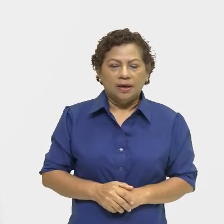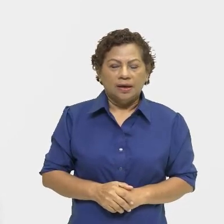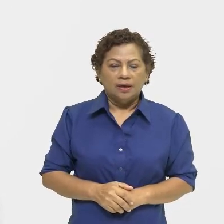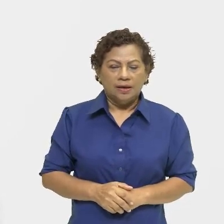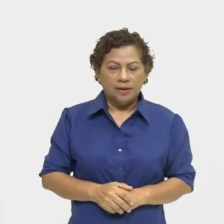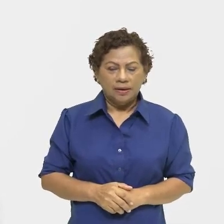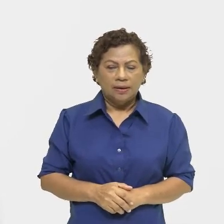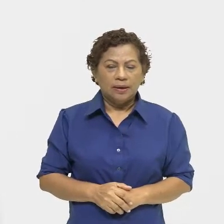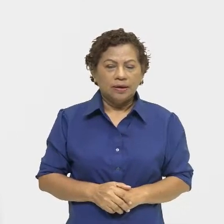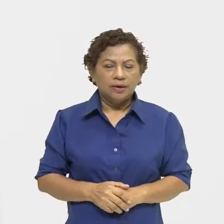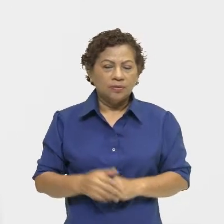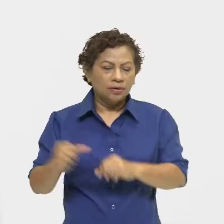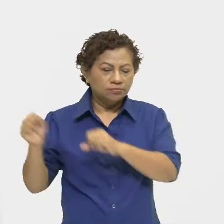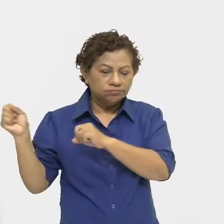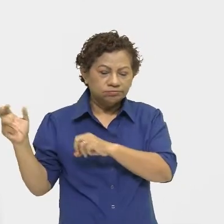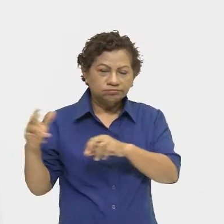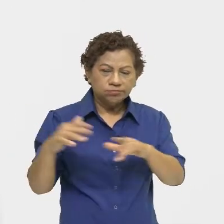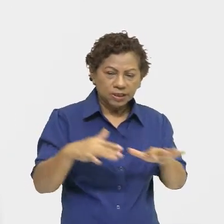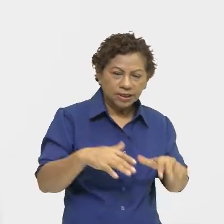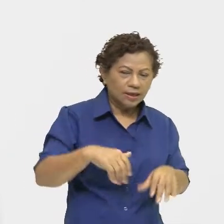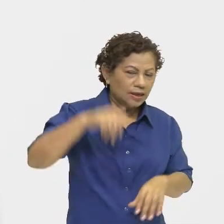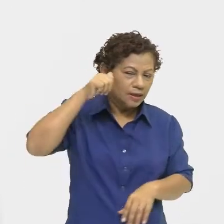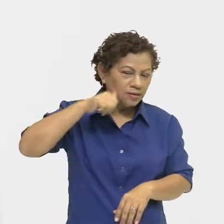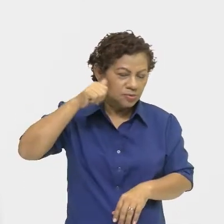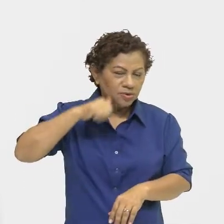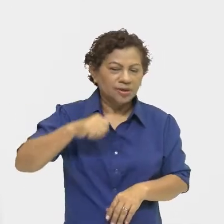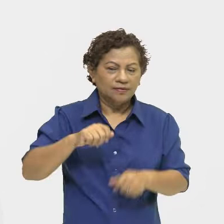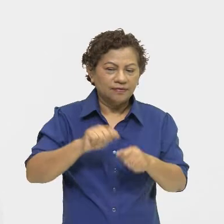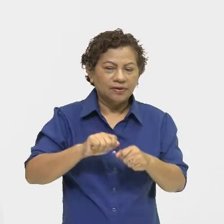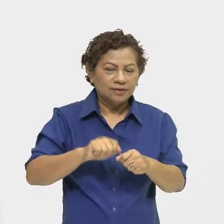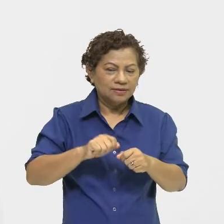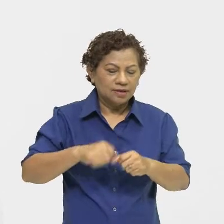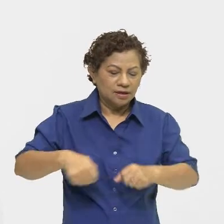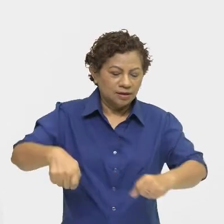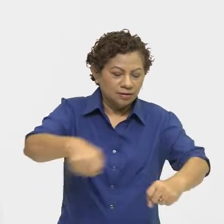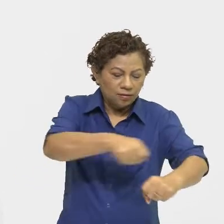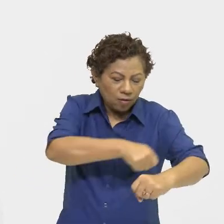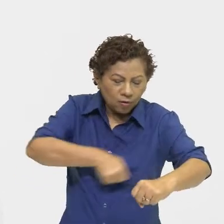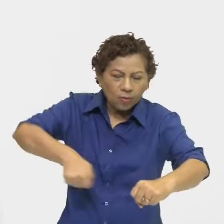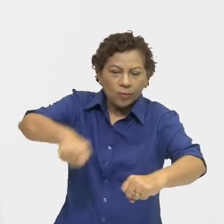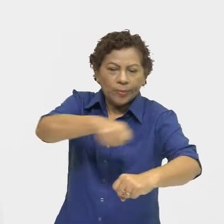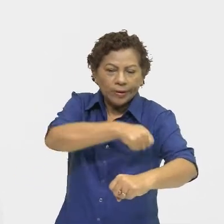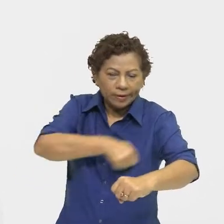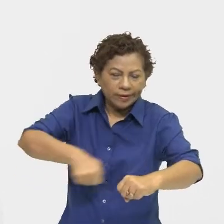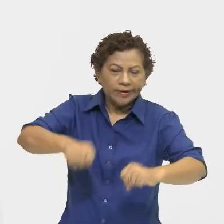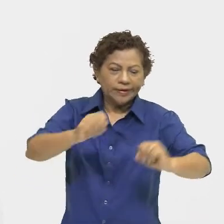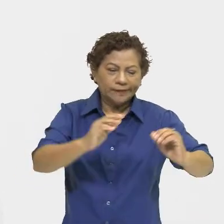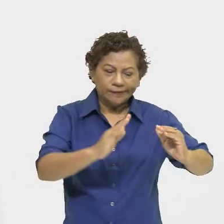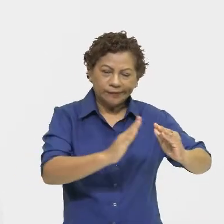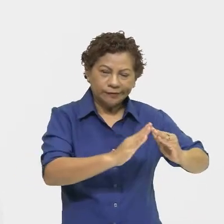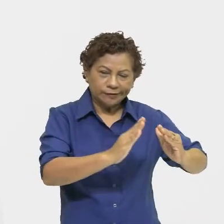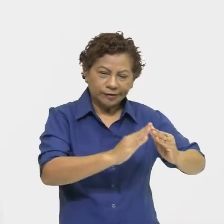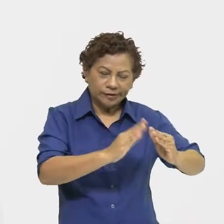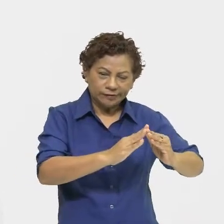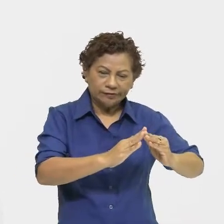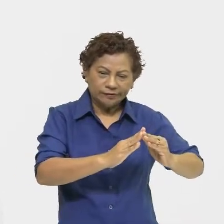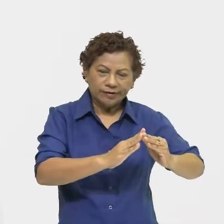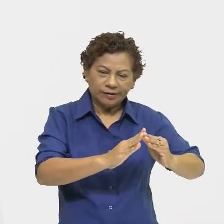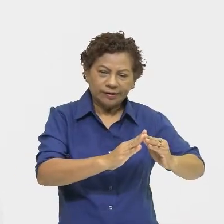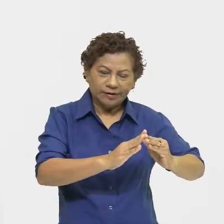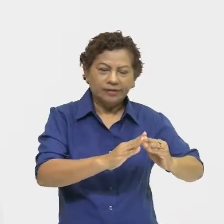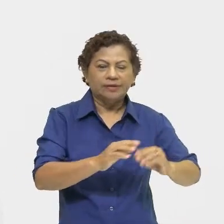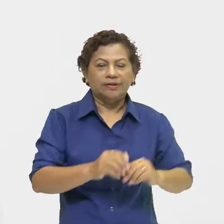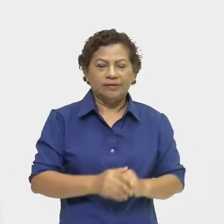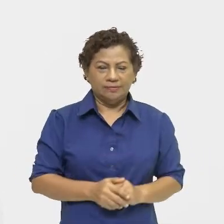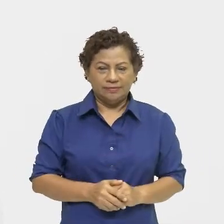sido responsáveis pela cozinha dos engenhos, fazendas e casas grandes do campo e da cidade permitiu